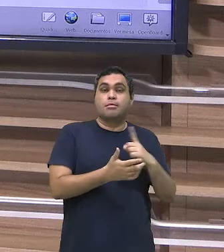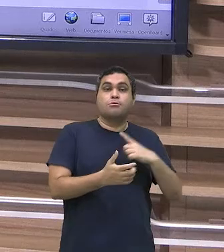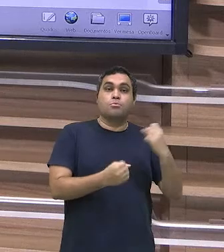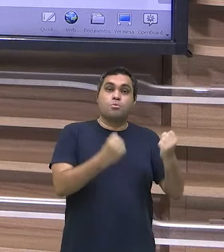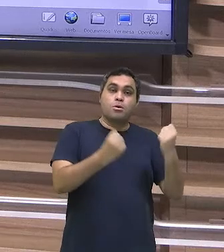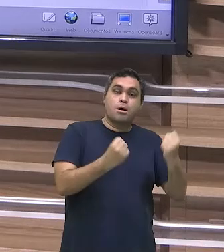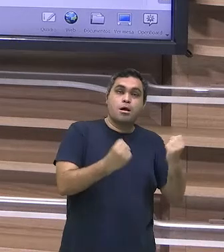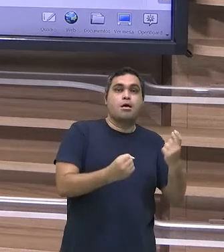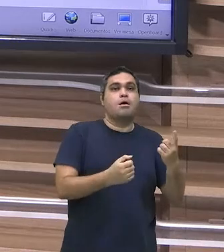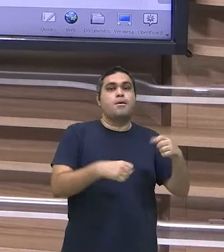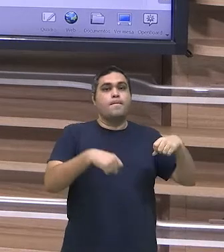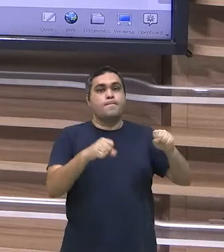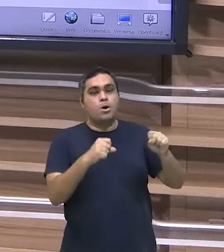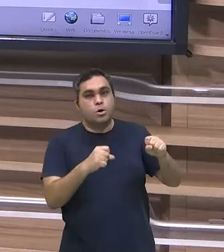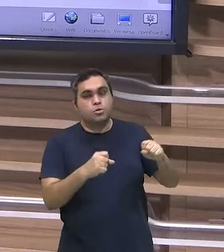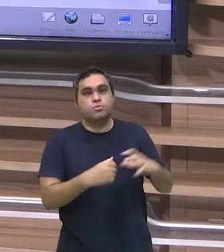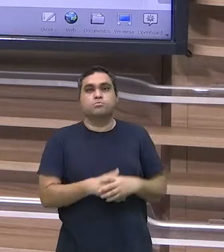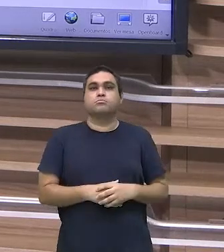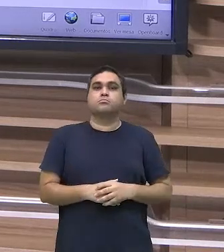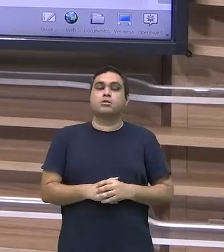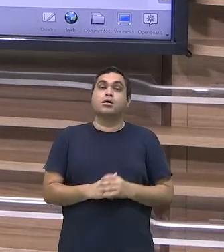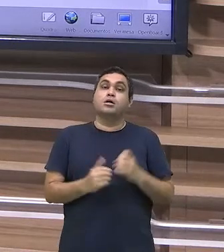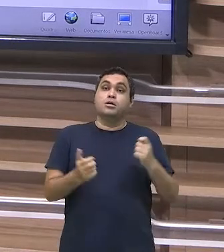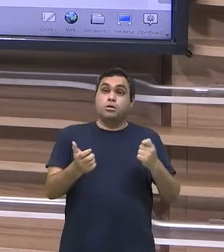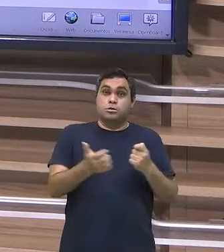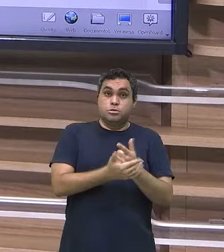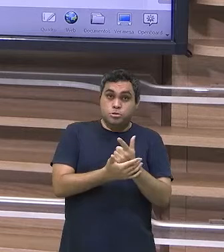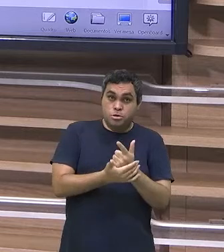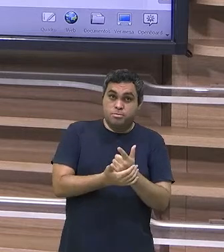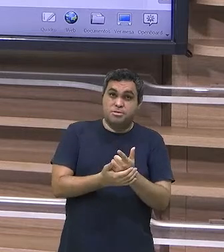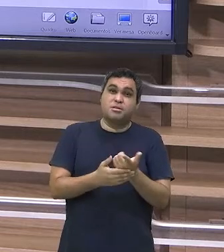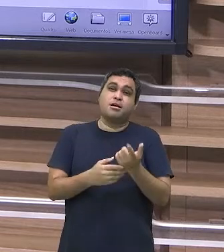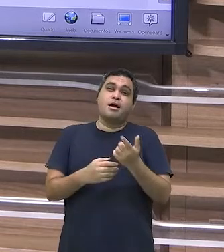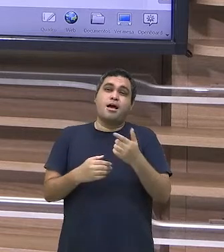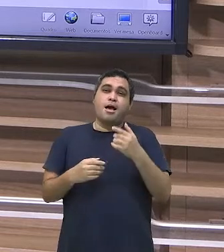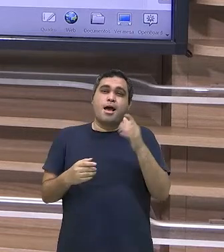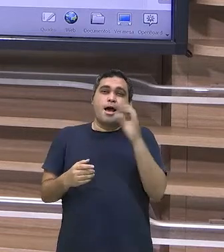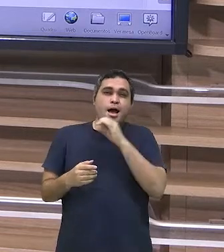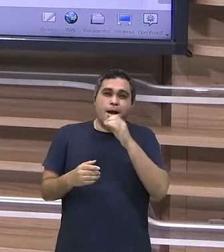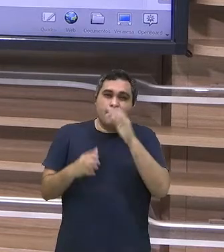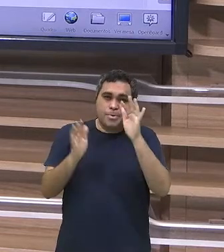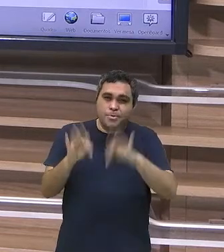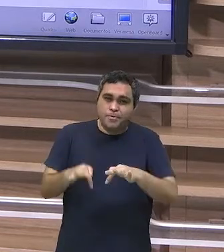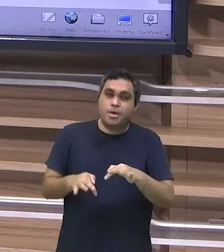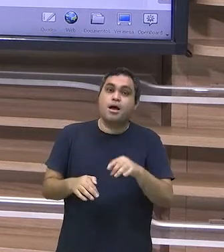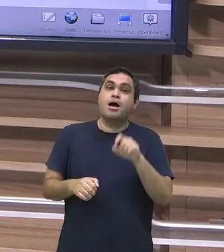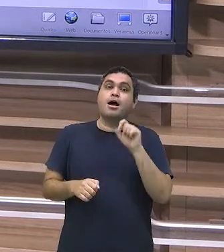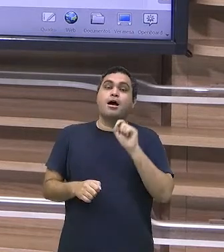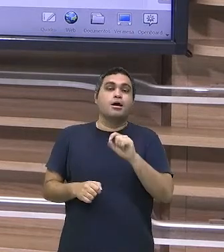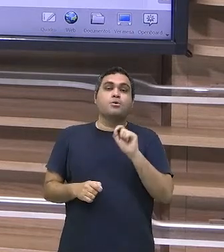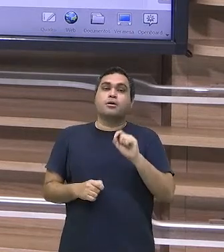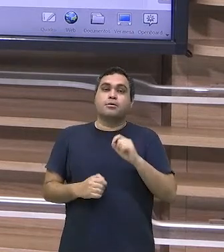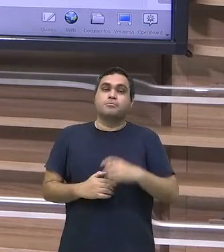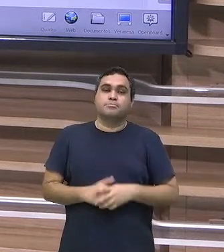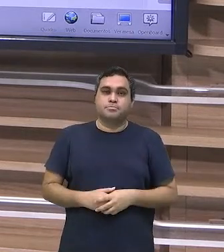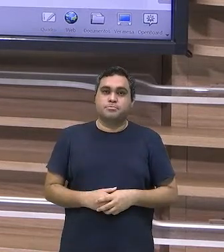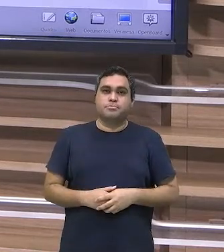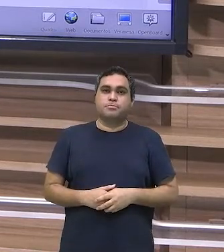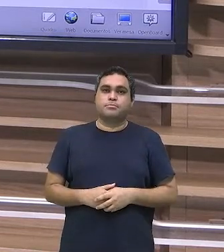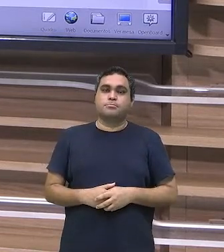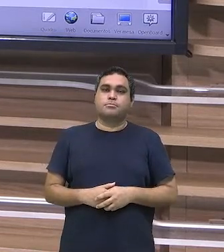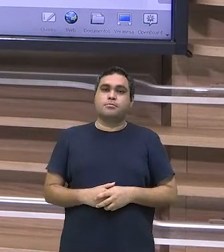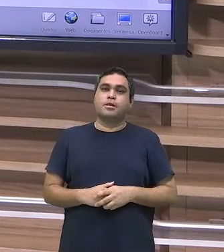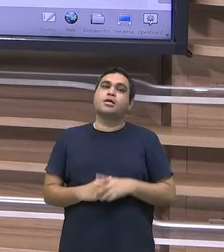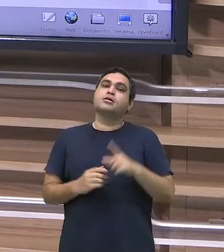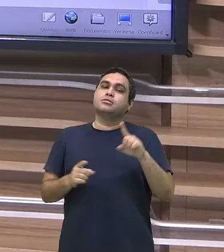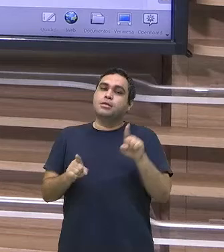durabilidade maior, e os bens não duráveis que têm ali uma durabilidade menor, né? Que é o que a gente também